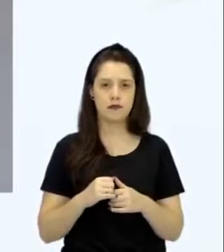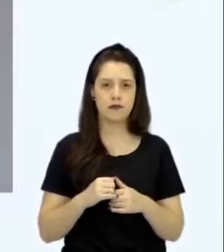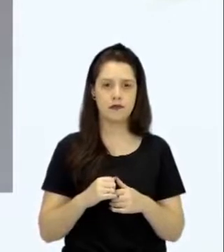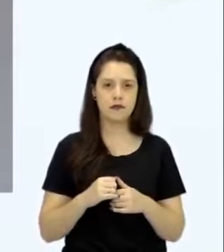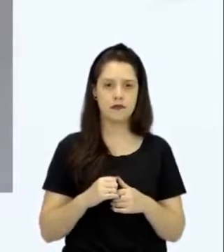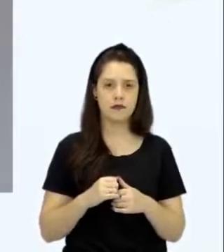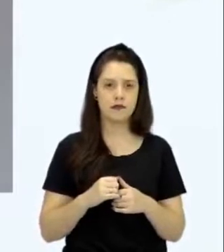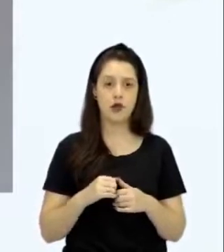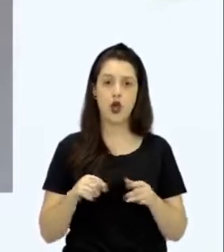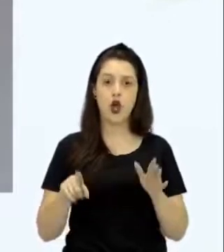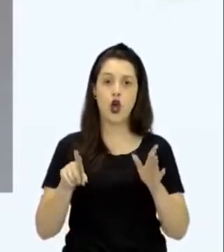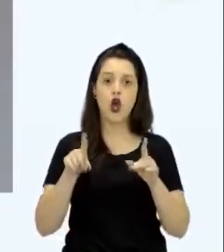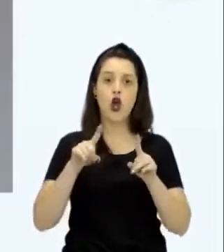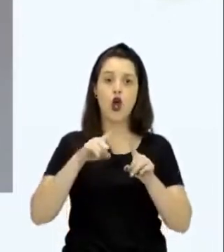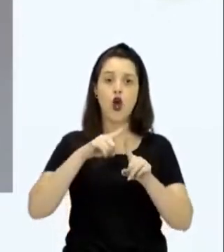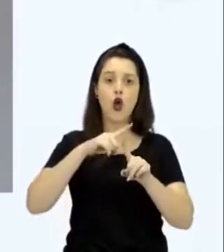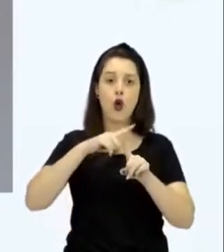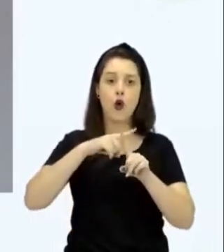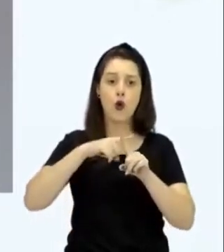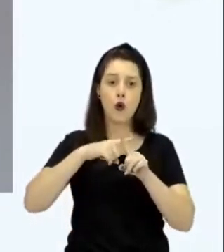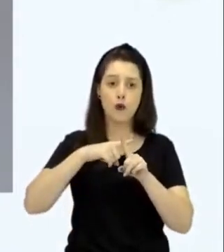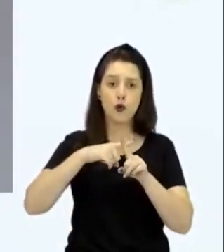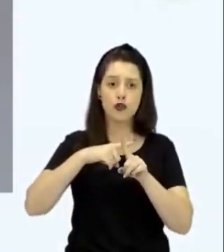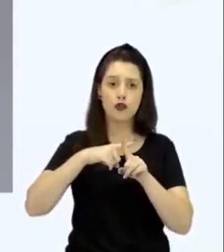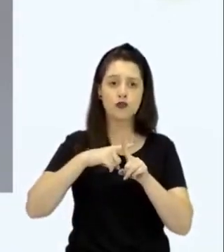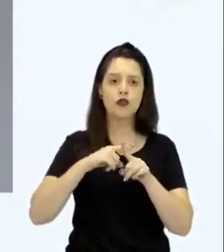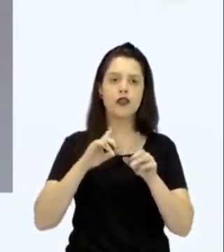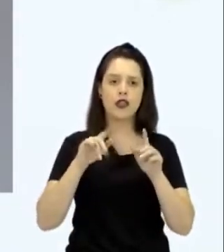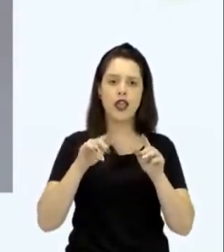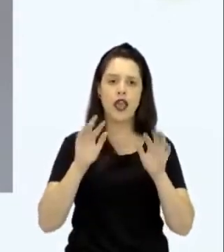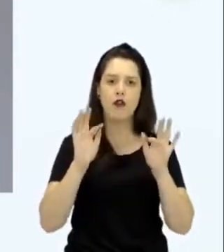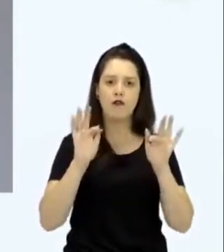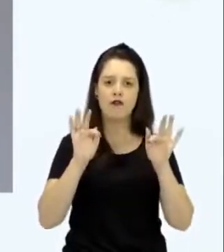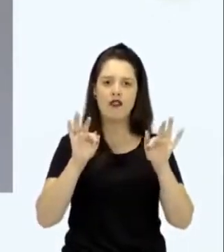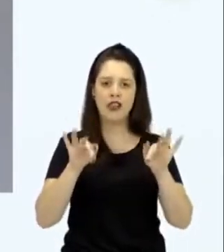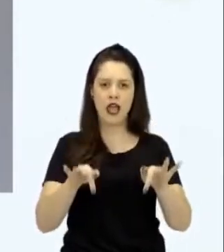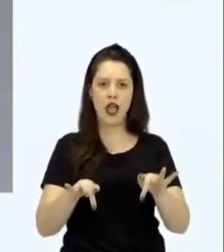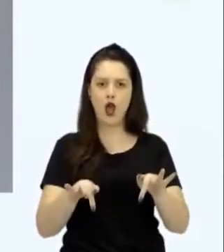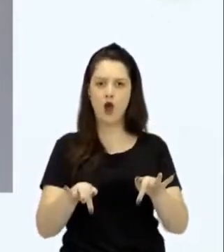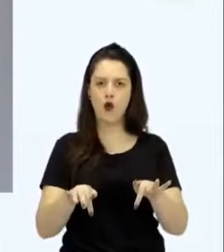E o positivo do potenciômetro, que é o outro terminal,